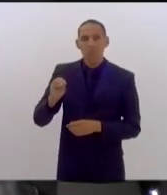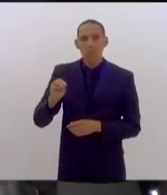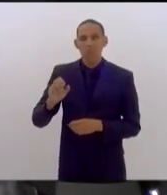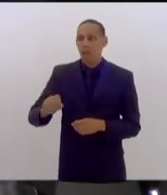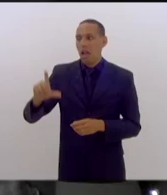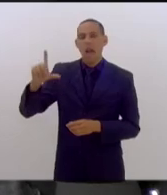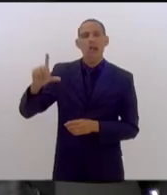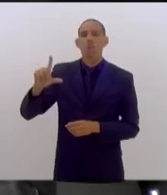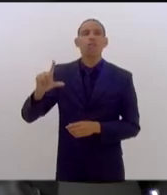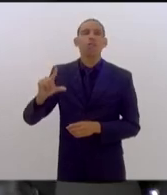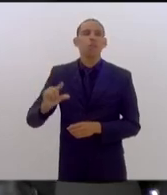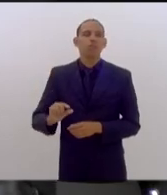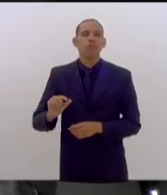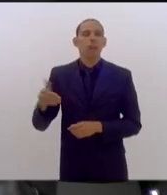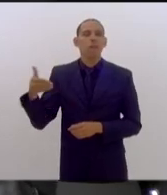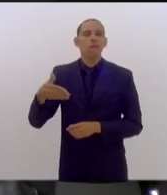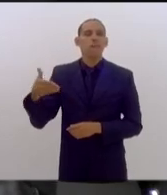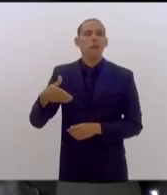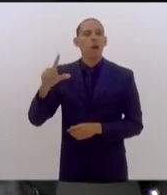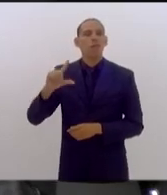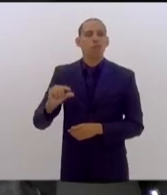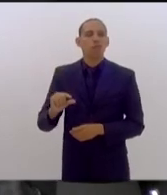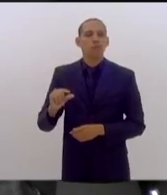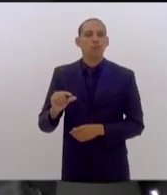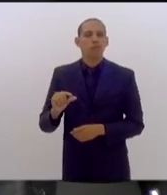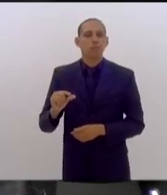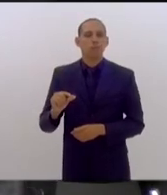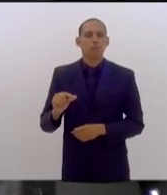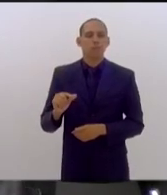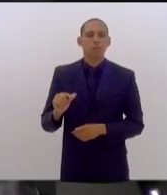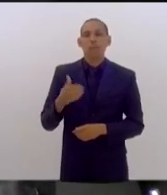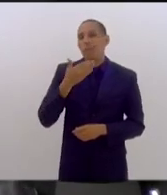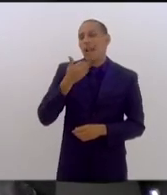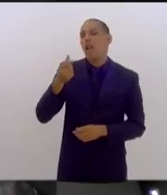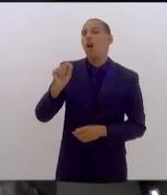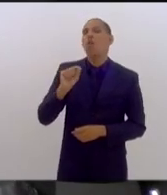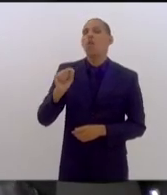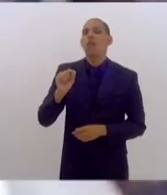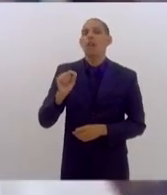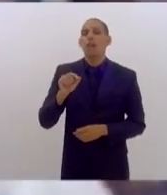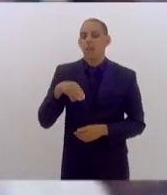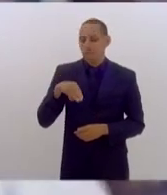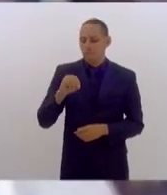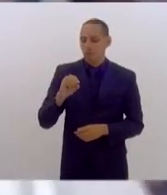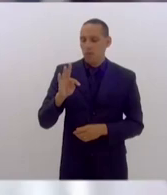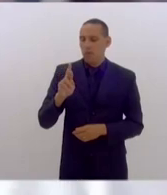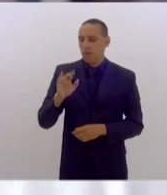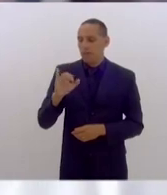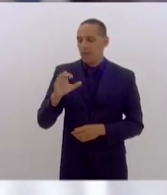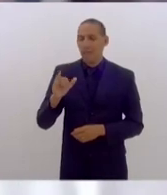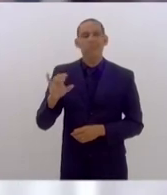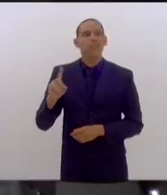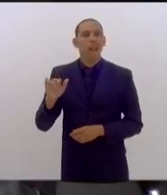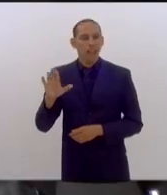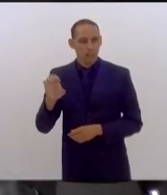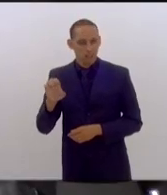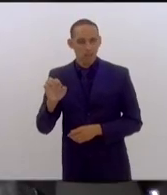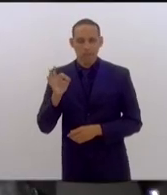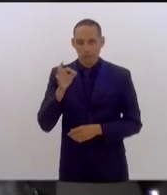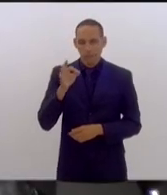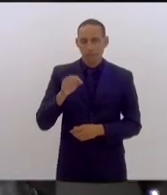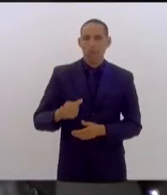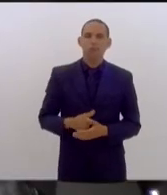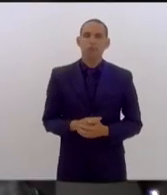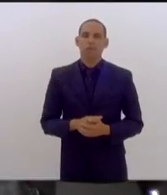leu demanda trabalhar melhor a partir da modicidade isso é